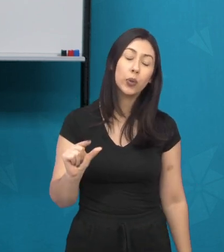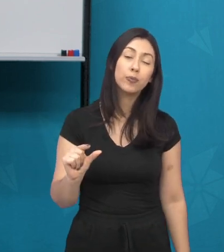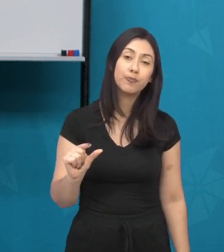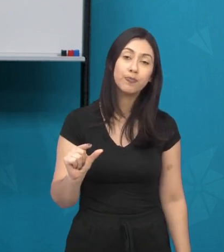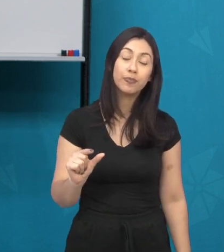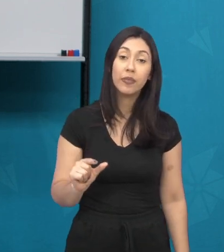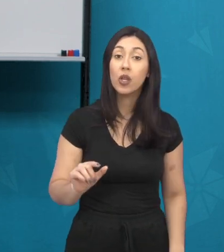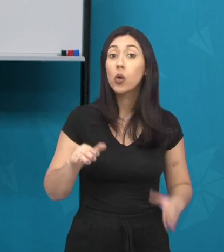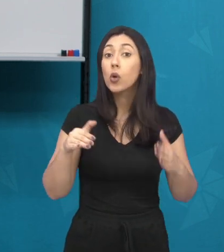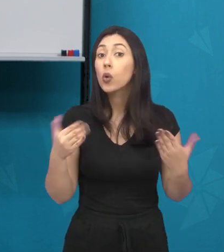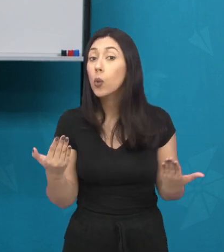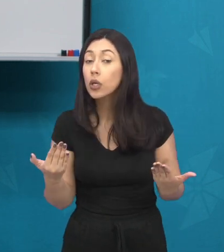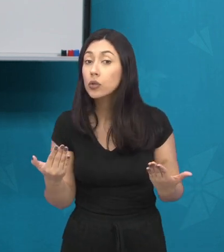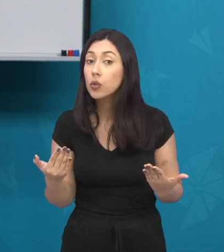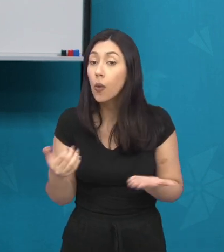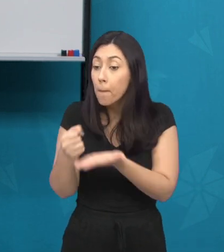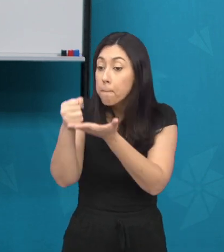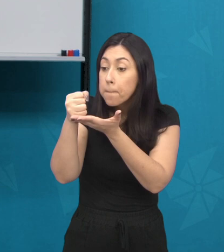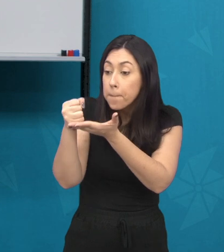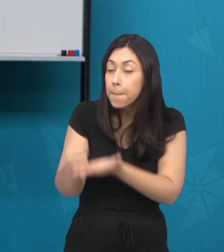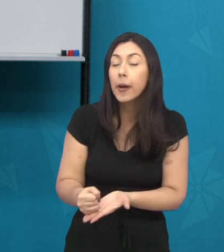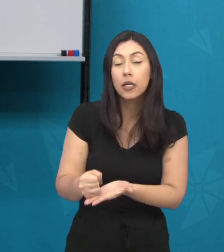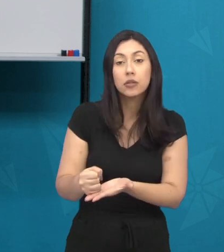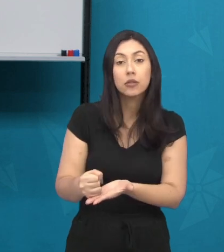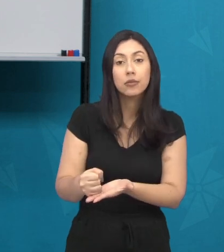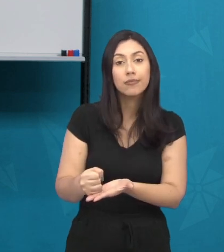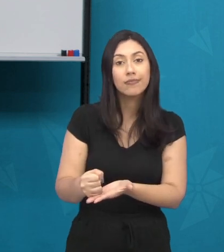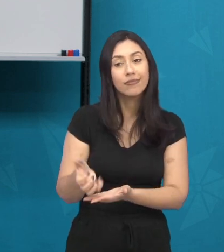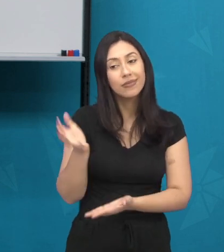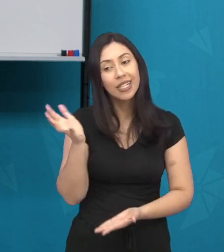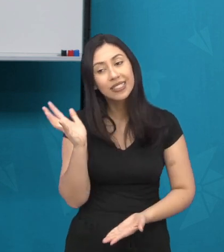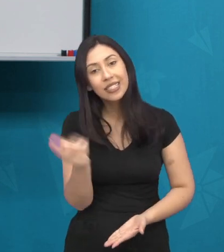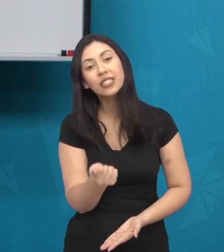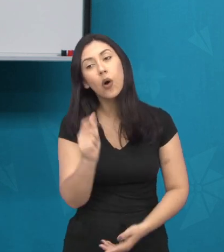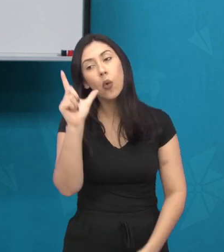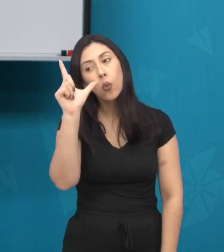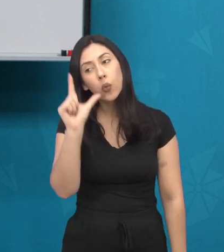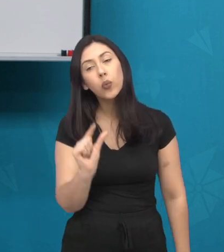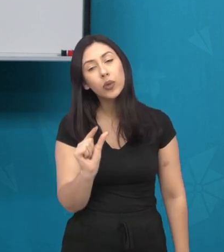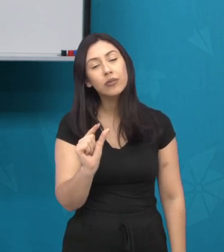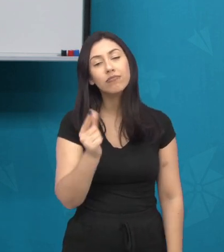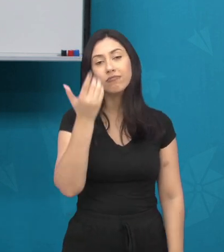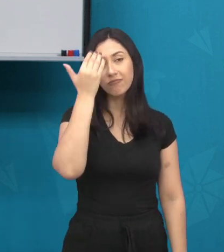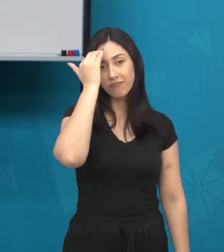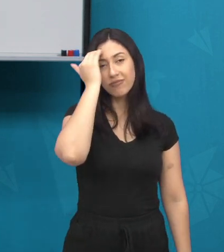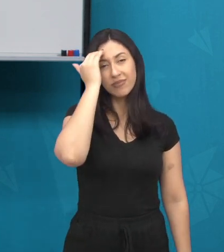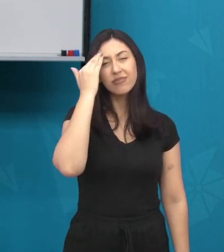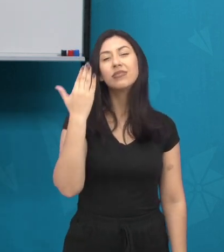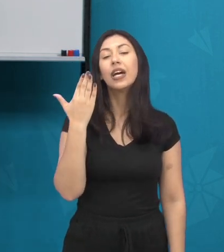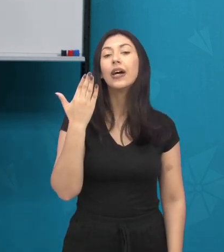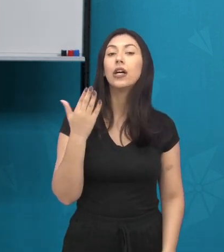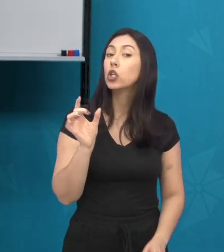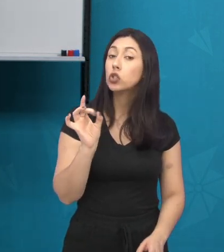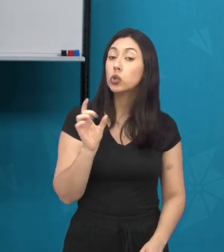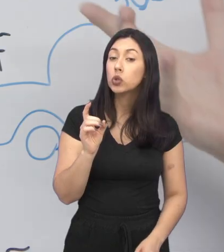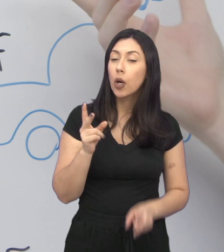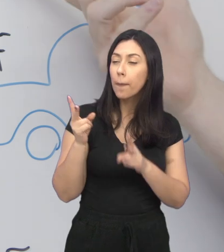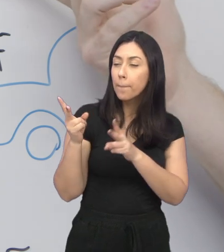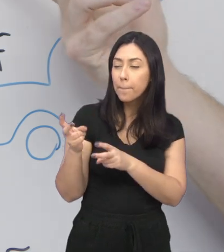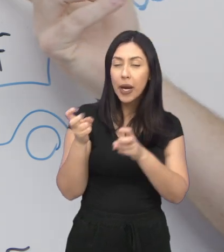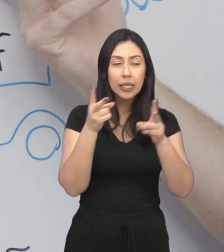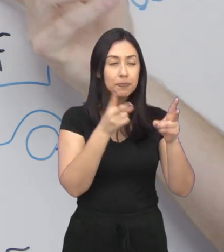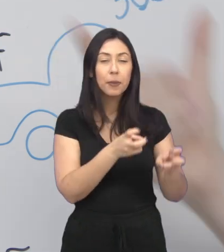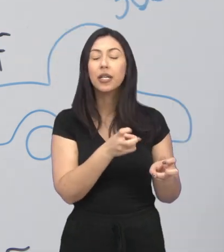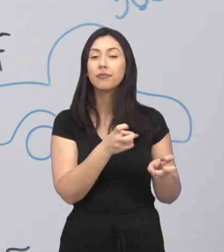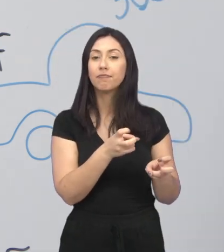massa aumenta a aceleração para uma dada da força diminui e é intuitivo galera é intuitivo